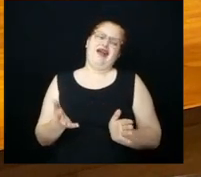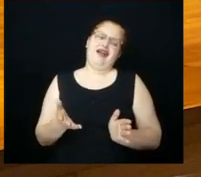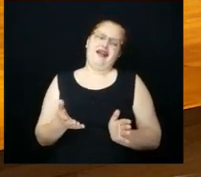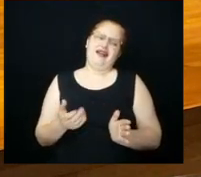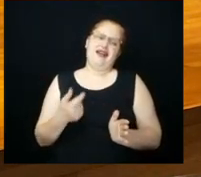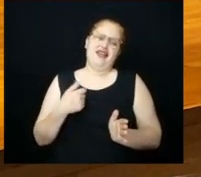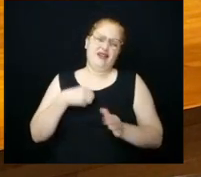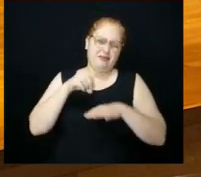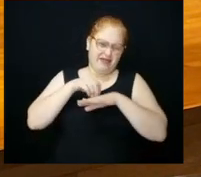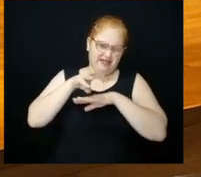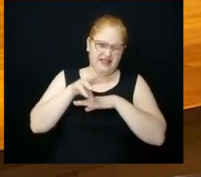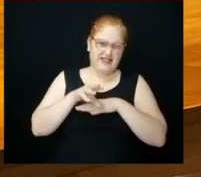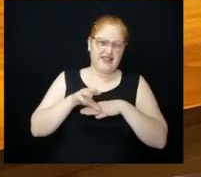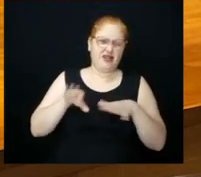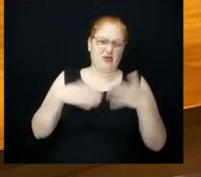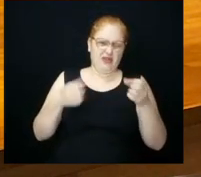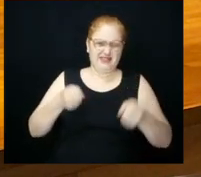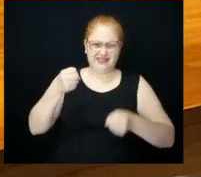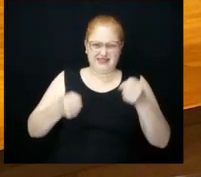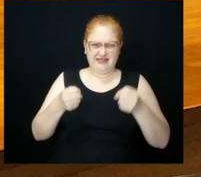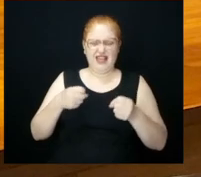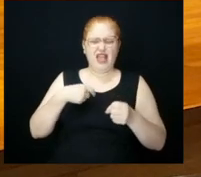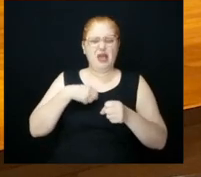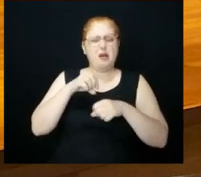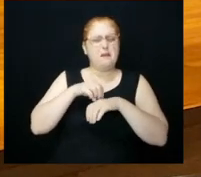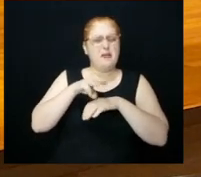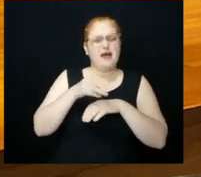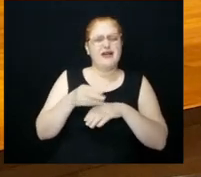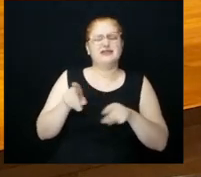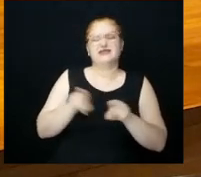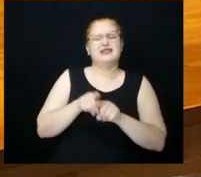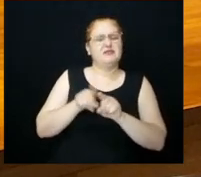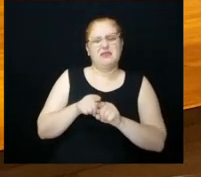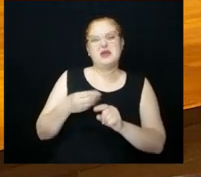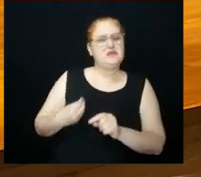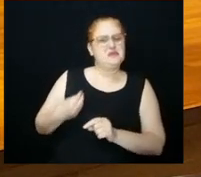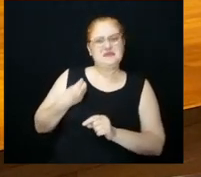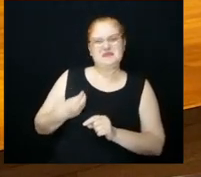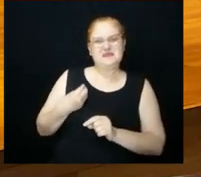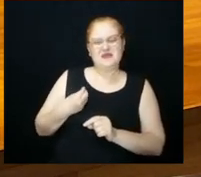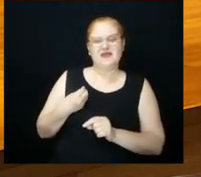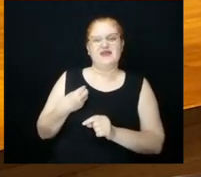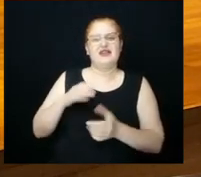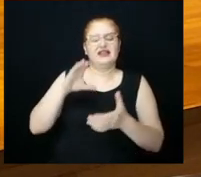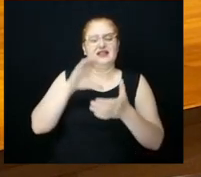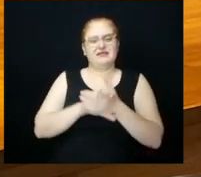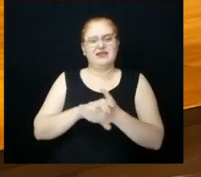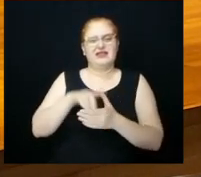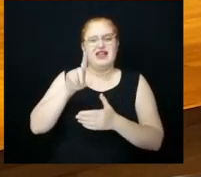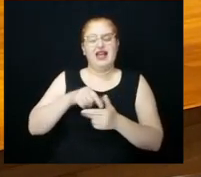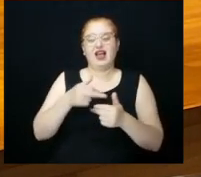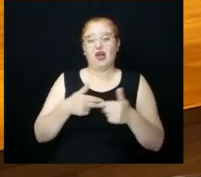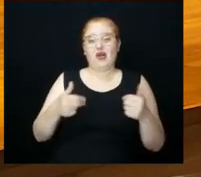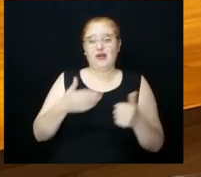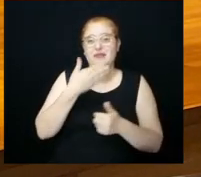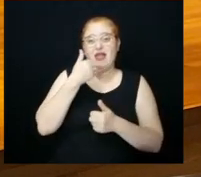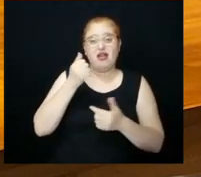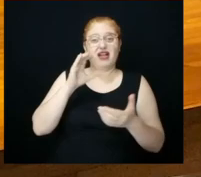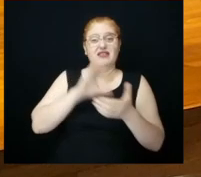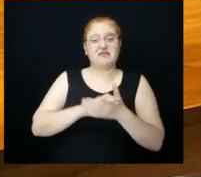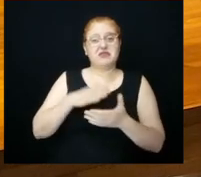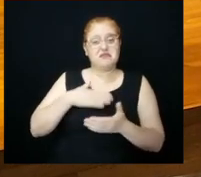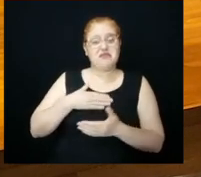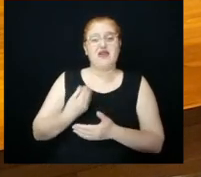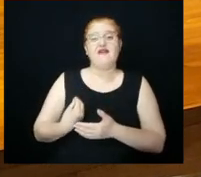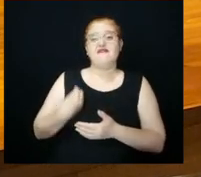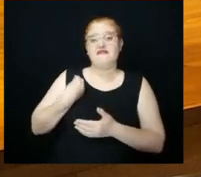eu não mando mensagem quando estou dirigindo. Mando quando não estou, disse ela. Esse casamento foi uma coisa, o melhor casamento da